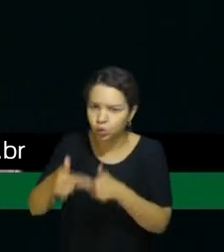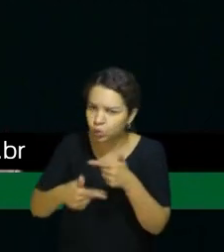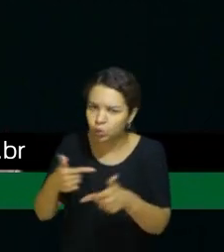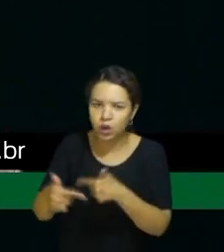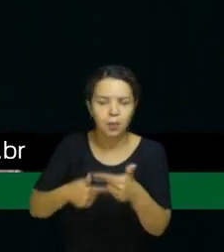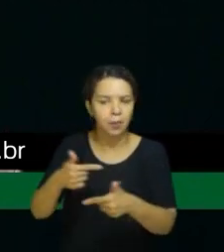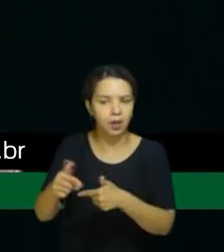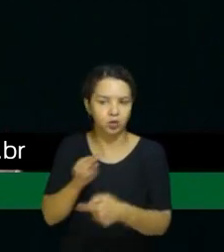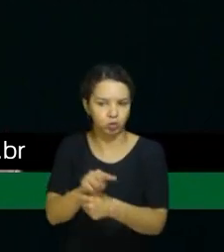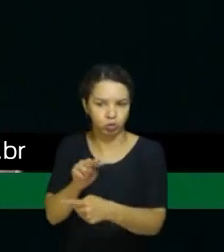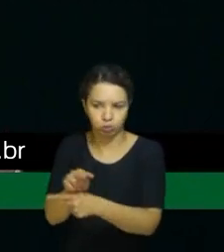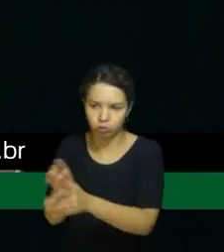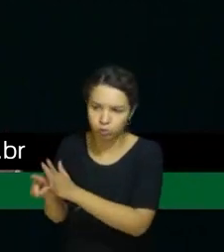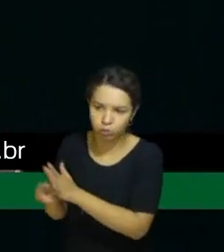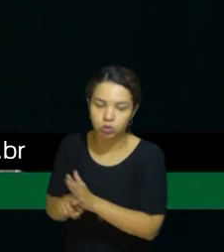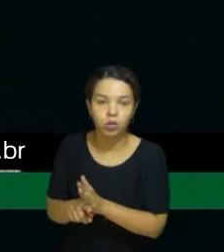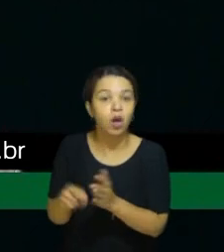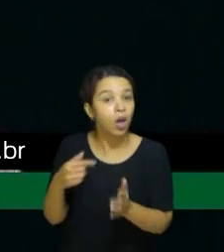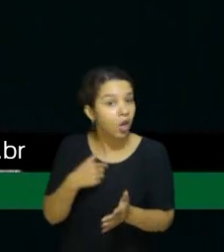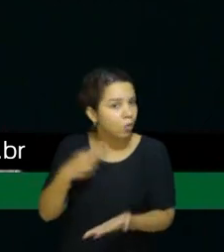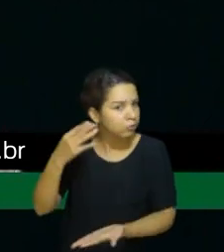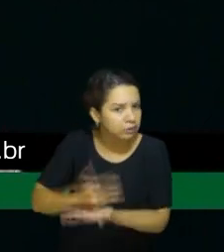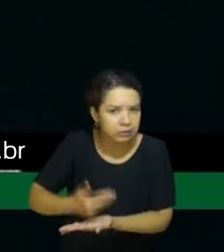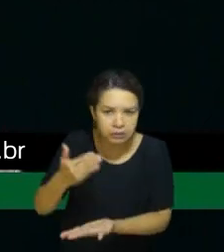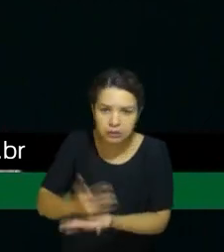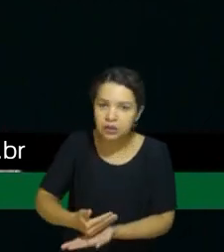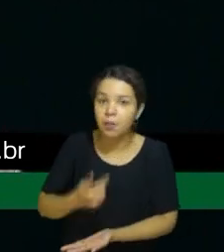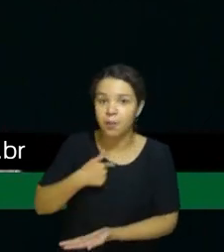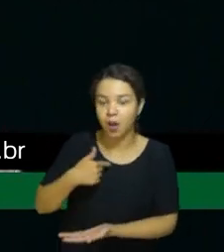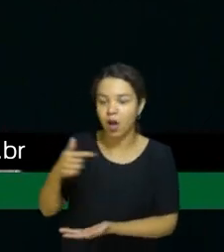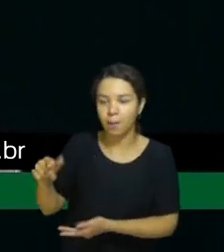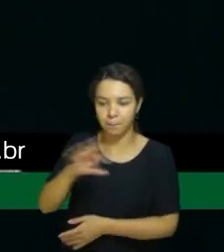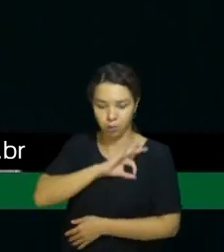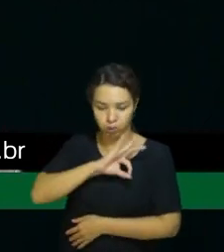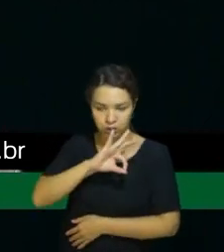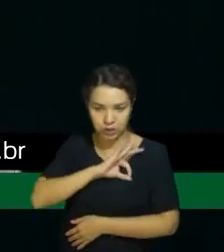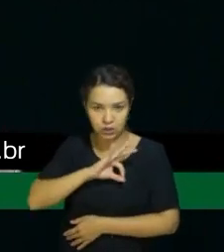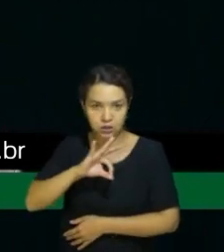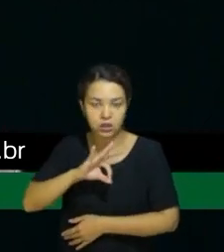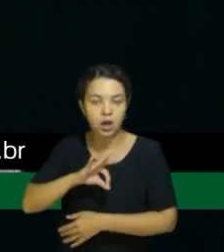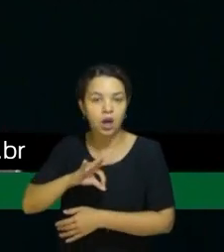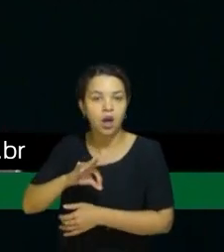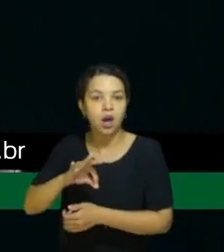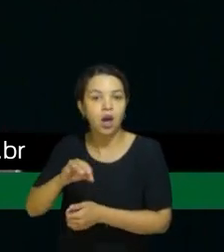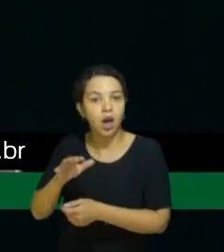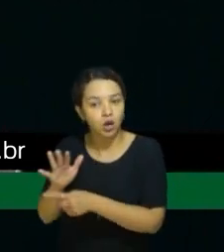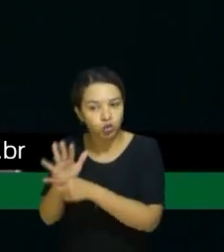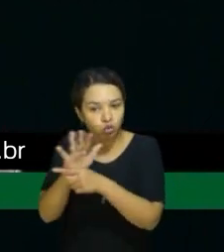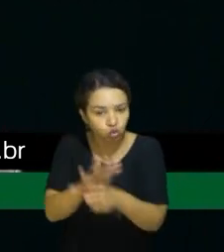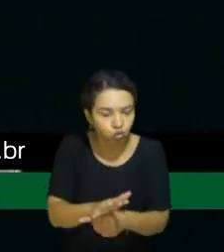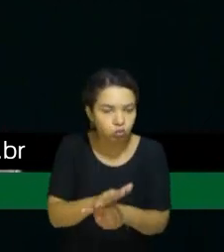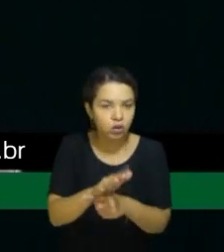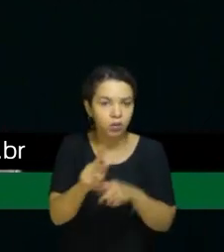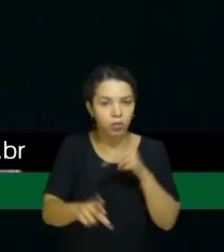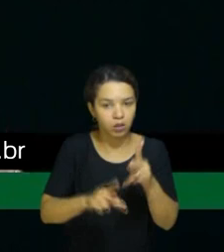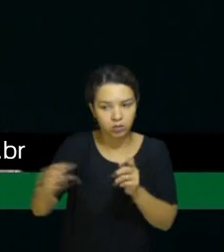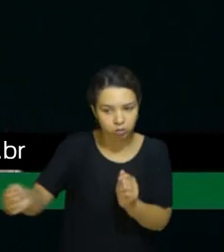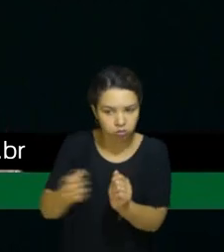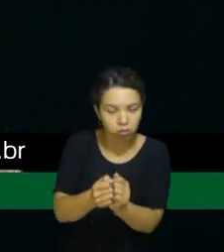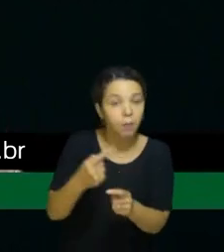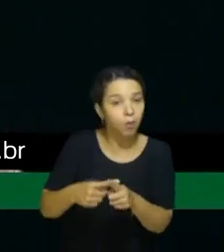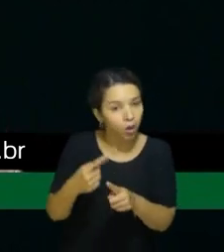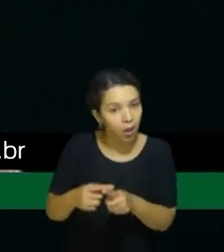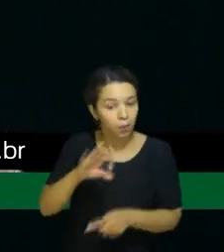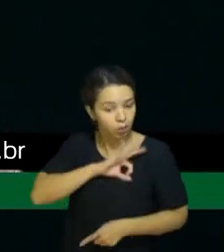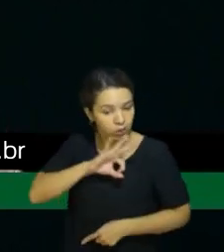busquei aproximar a polícia da nossa população porque eu entendo que a nossa função do policial é proteger as